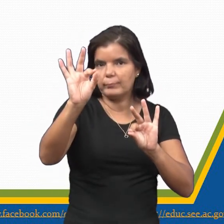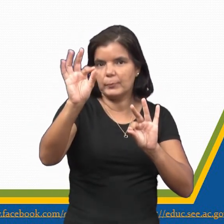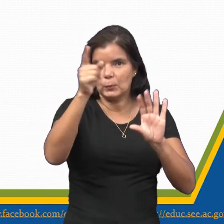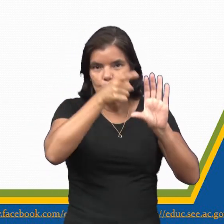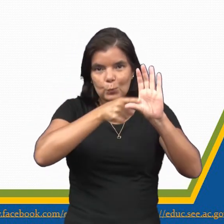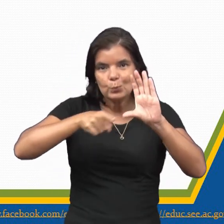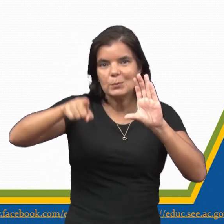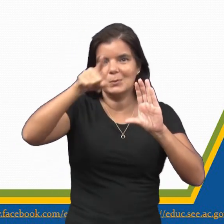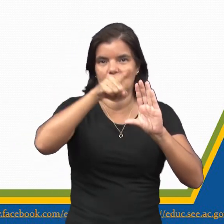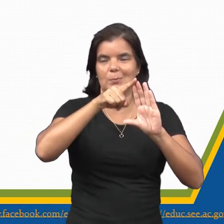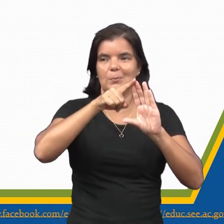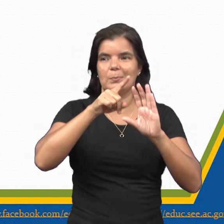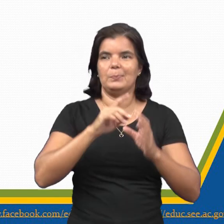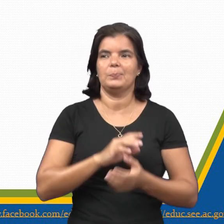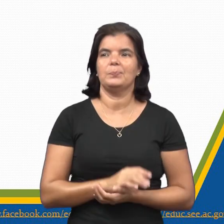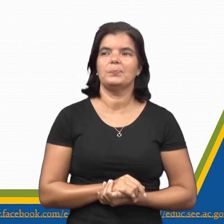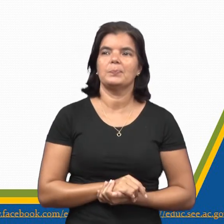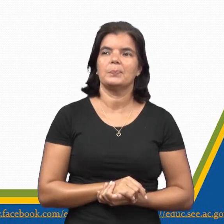do círculo.